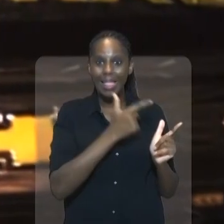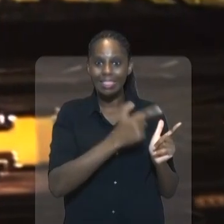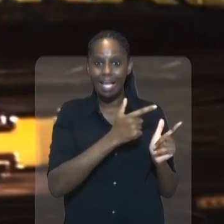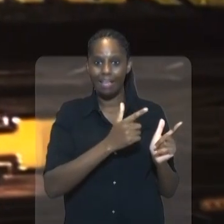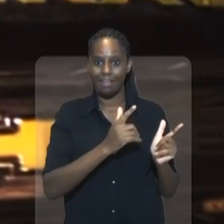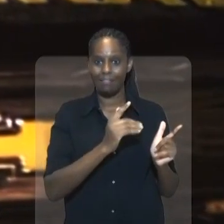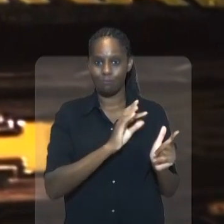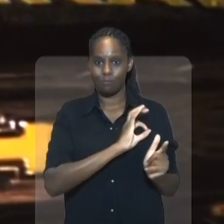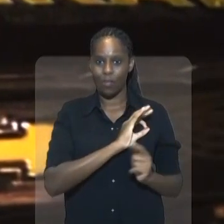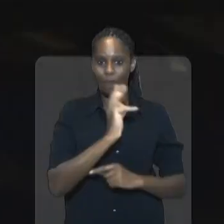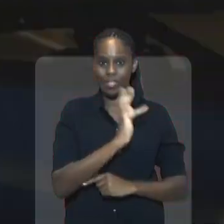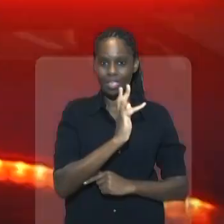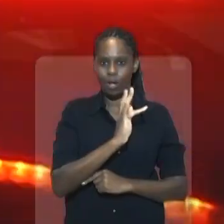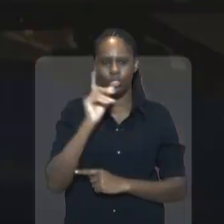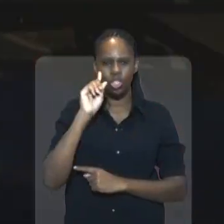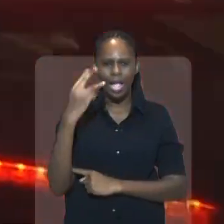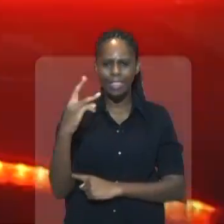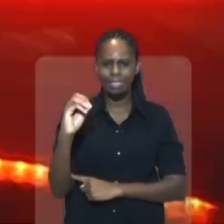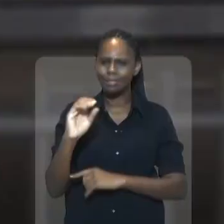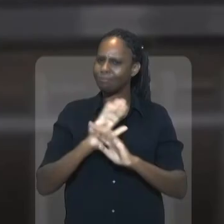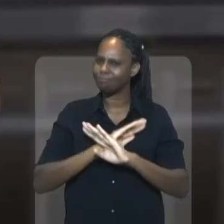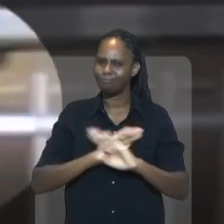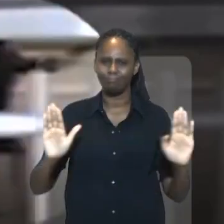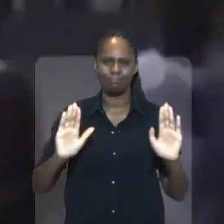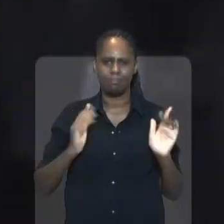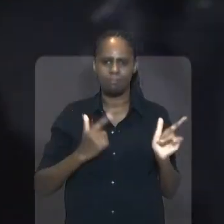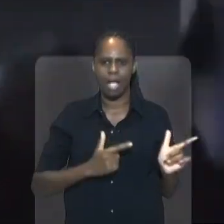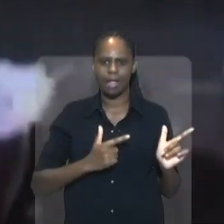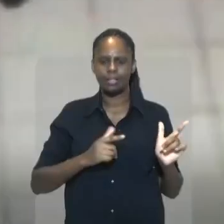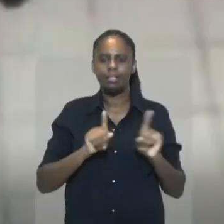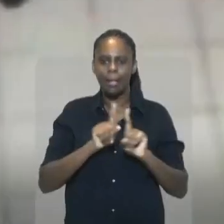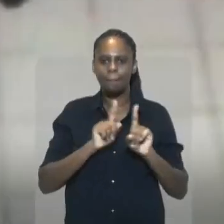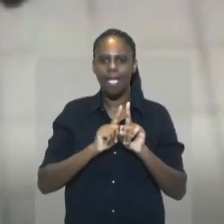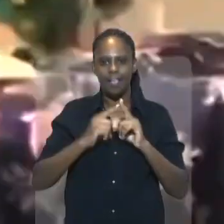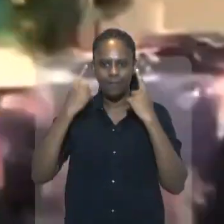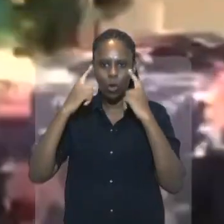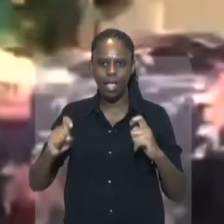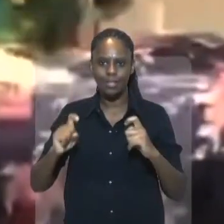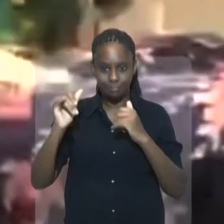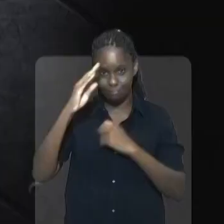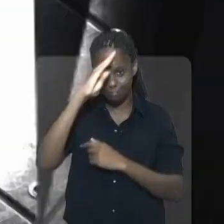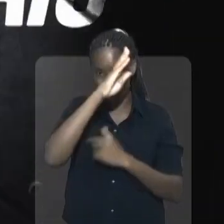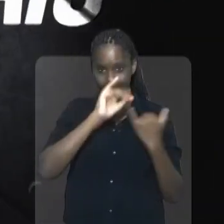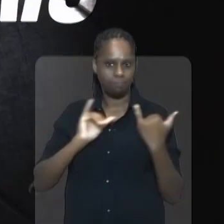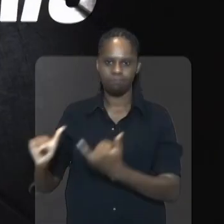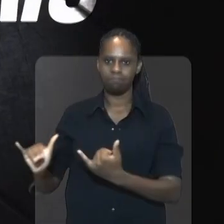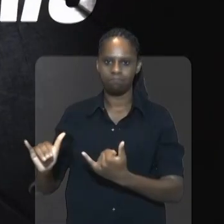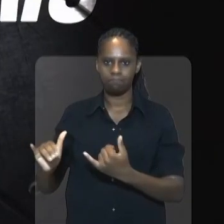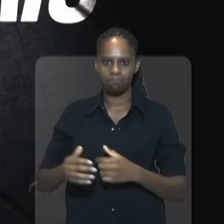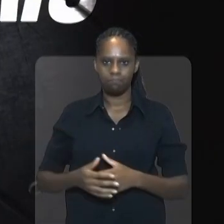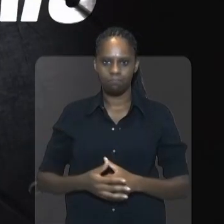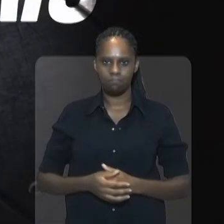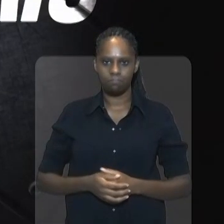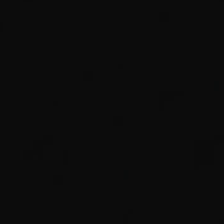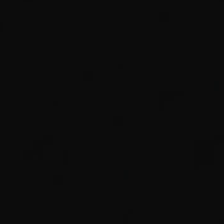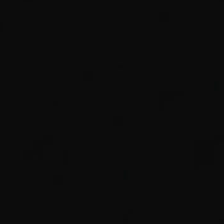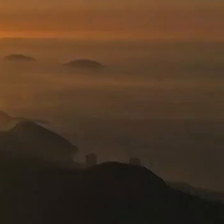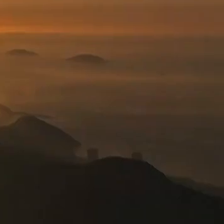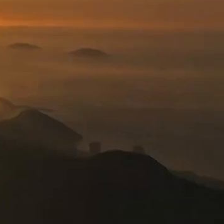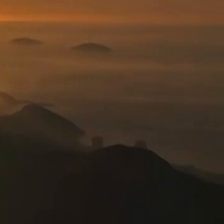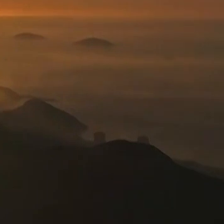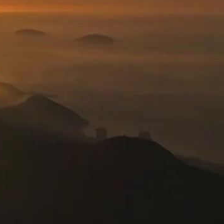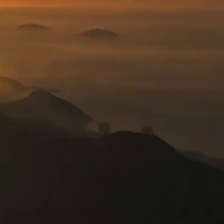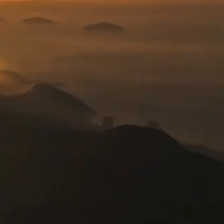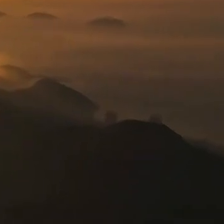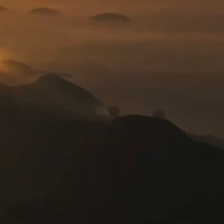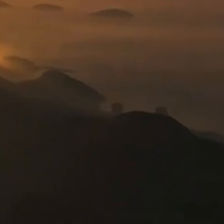policiais federais dia 30 deu um basta nas armas e na violência bolsonaro nunca mais